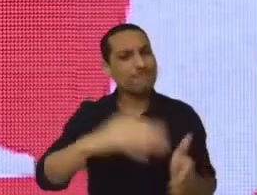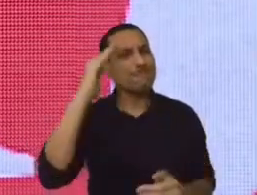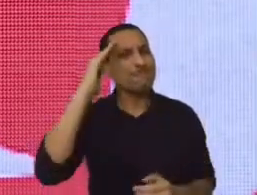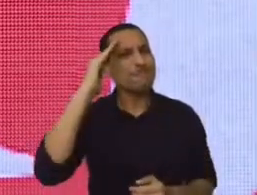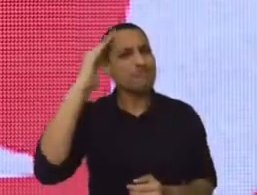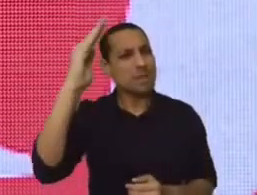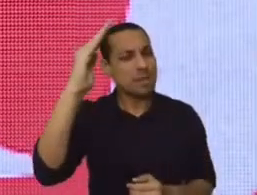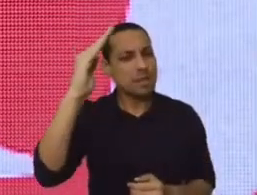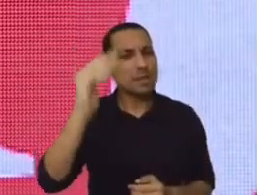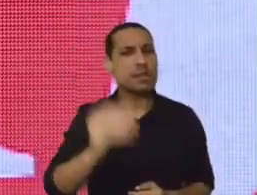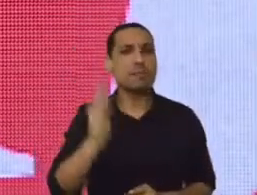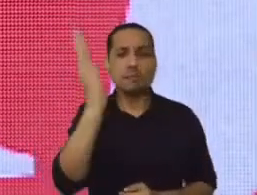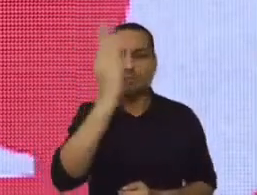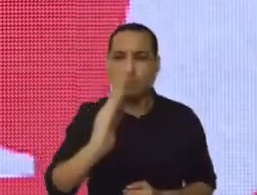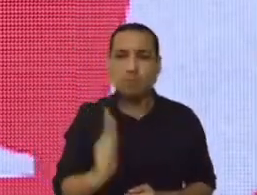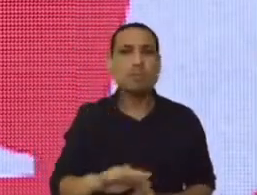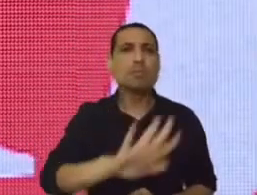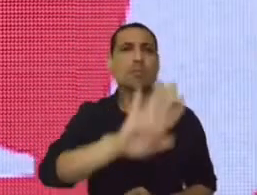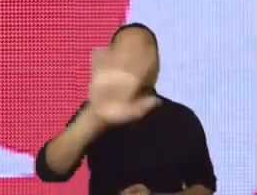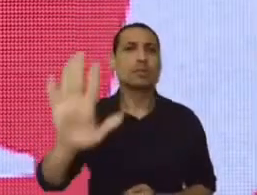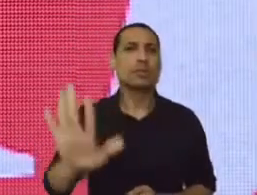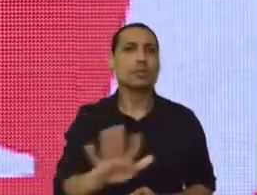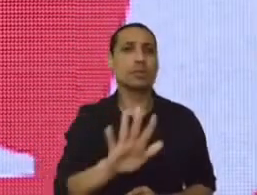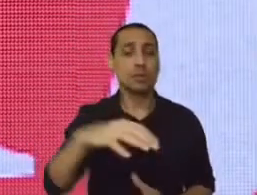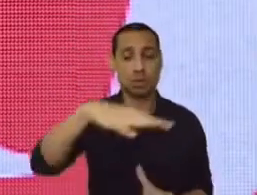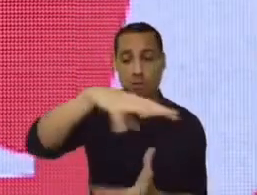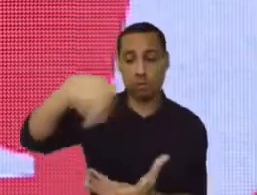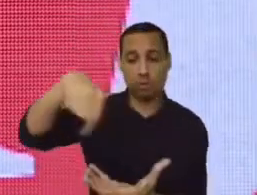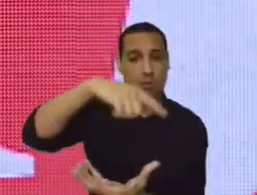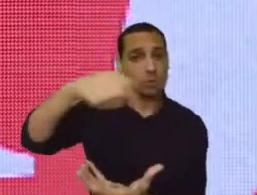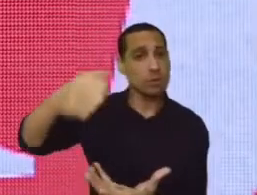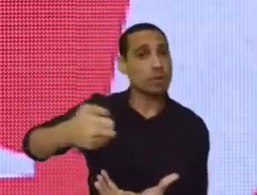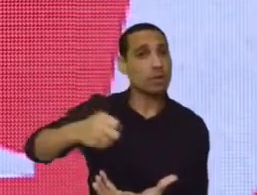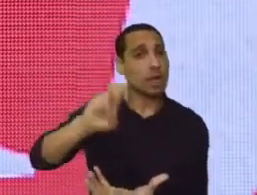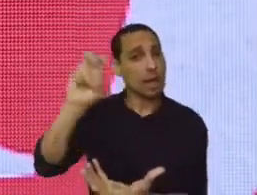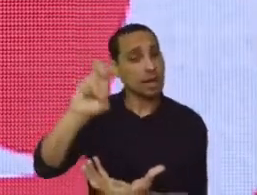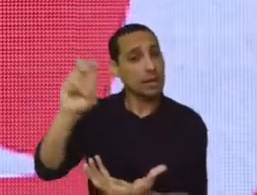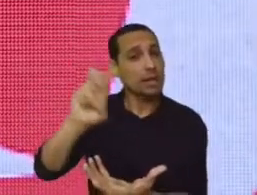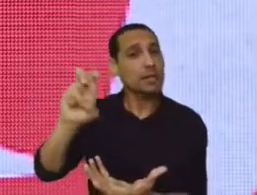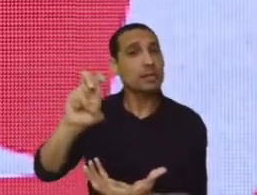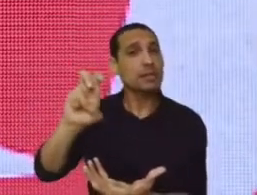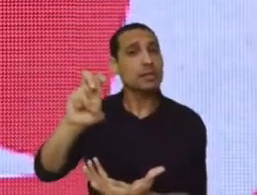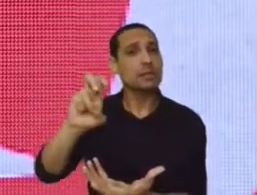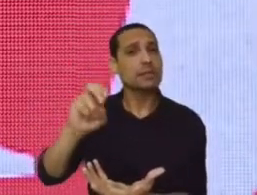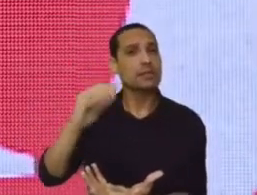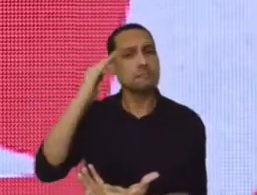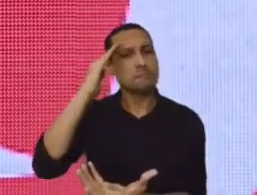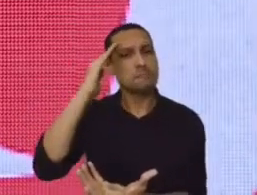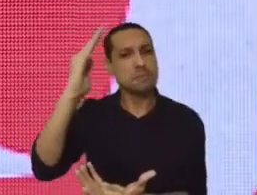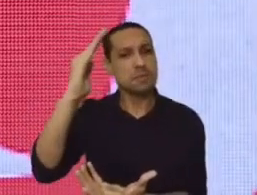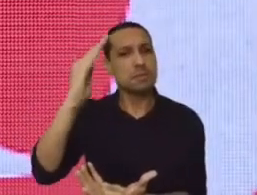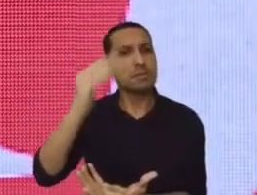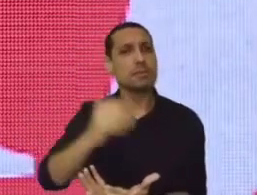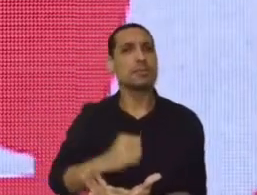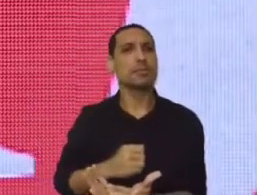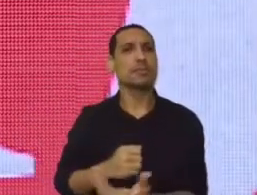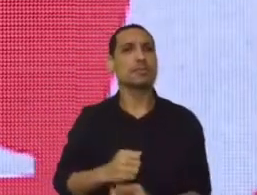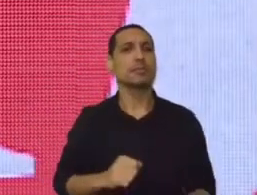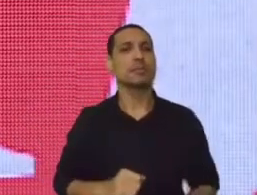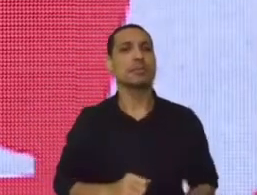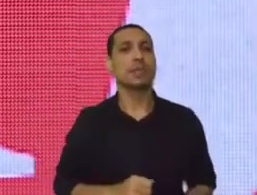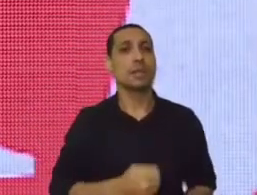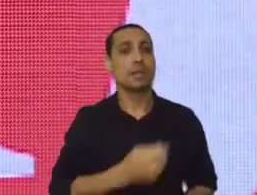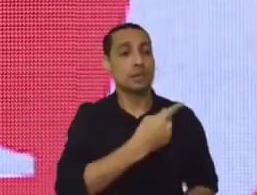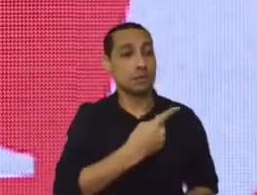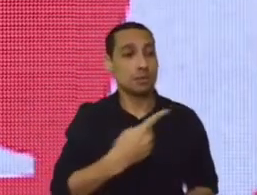né? E tem muito a ver com a postura dos seus presidentes, né? Os presidentes são a expressão pública da nossa central e essa